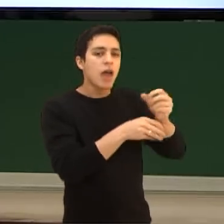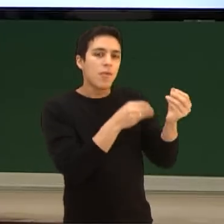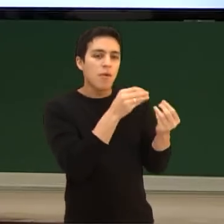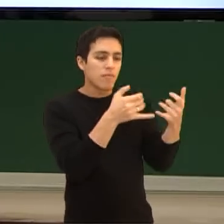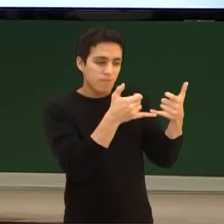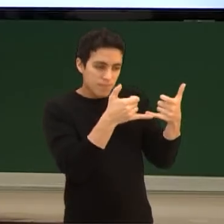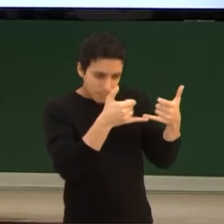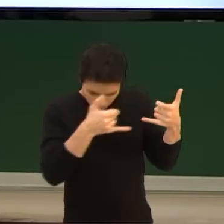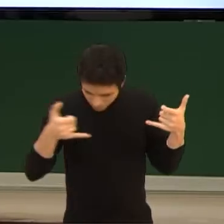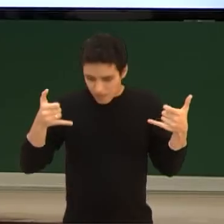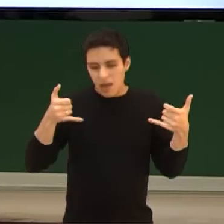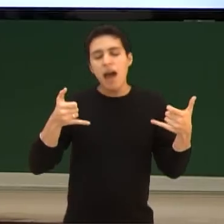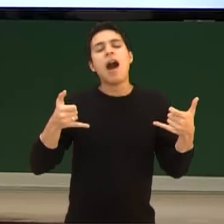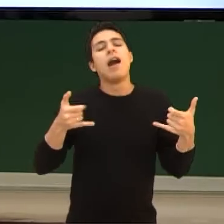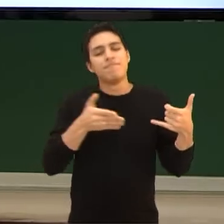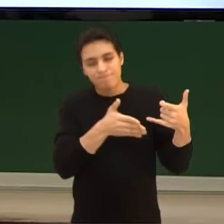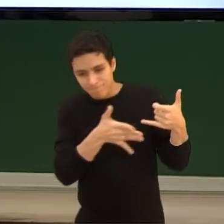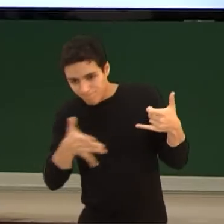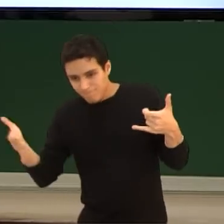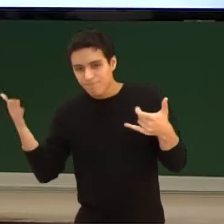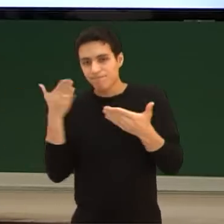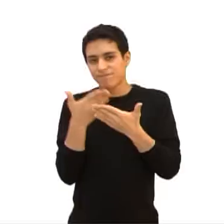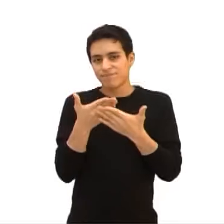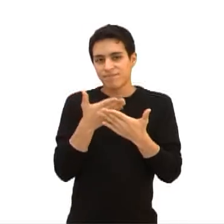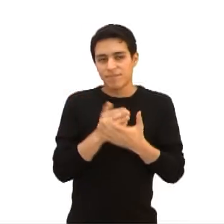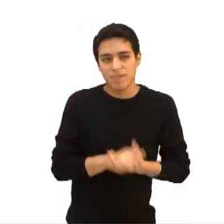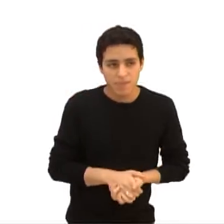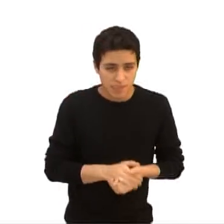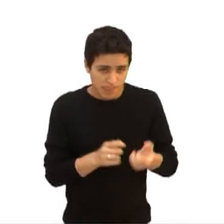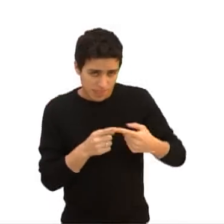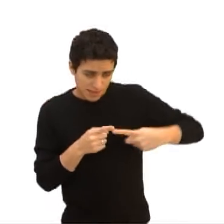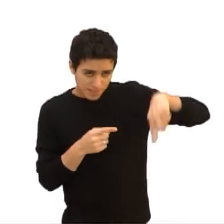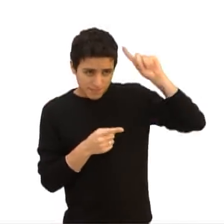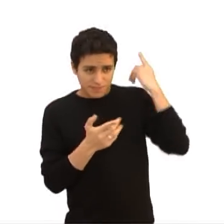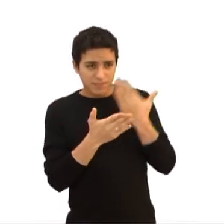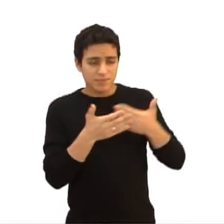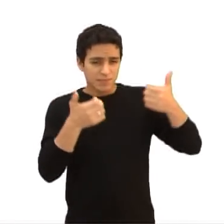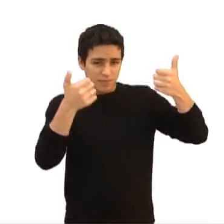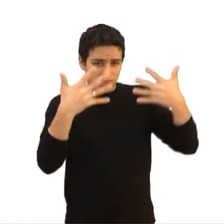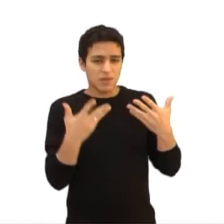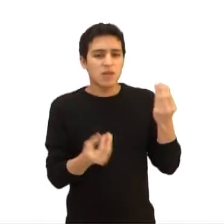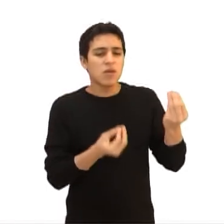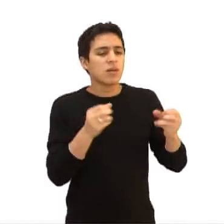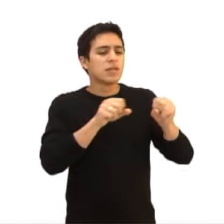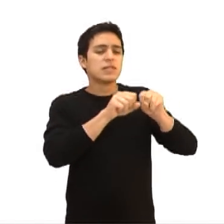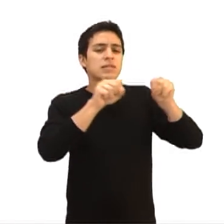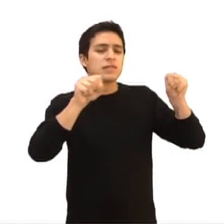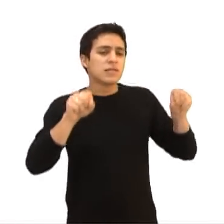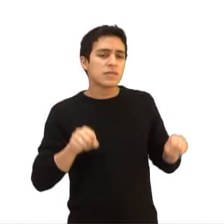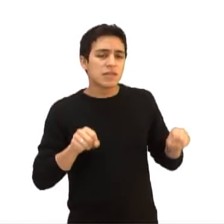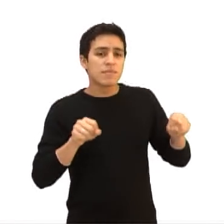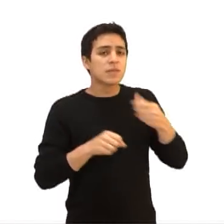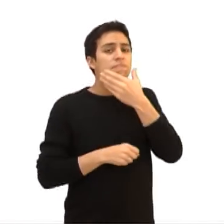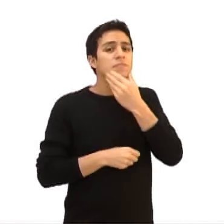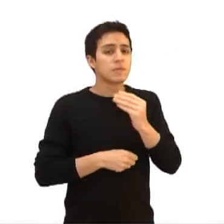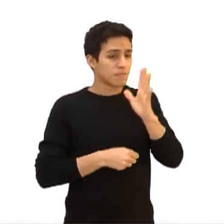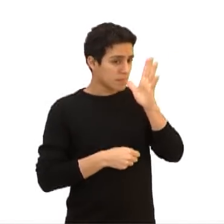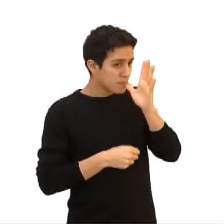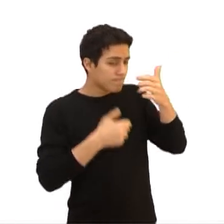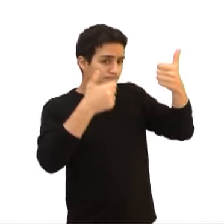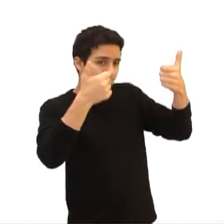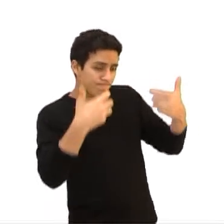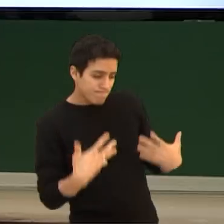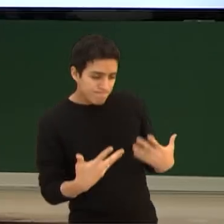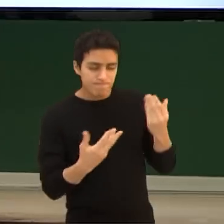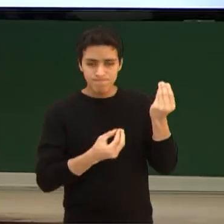retomar aqui? Olha lá, a gente falou nas aulas passadas sobre o sistema genital masculino. Então, nós vimos